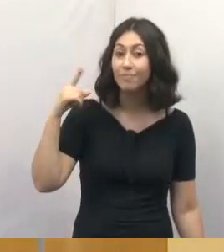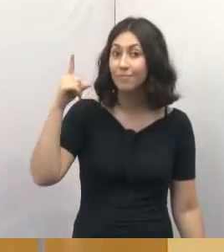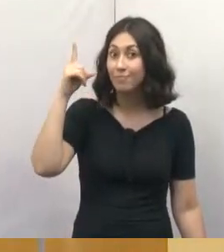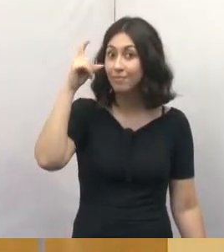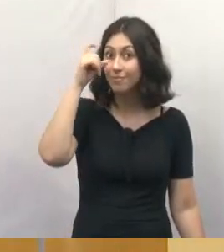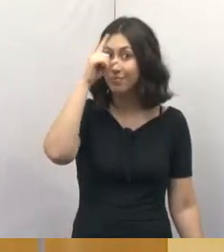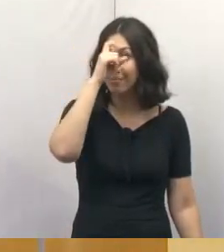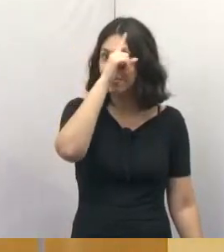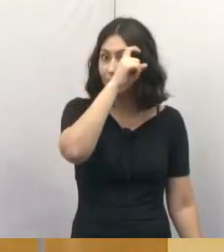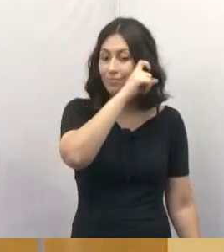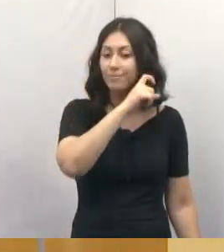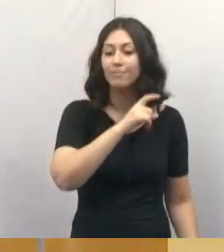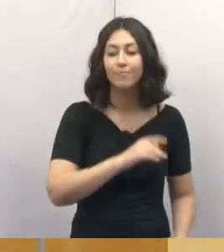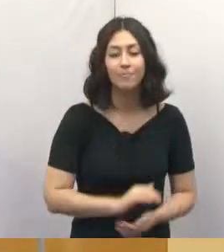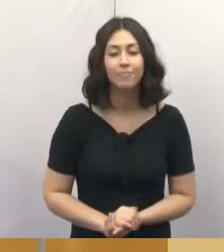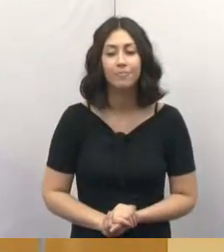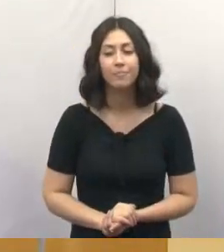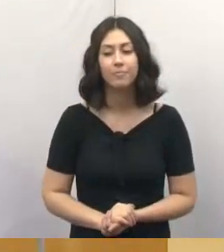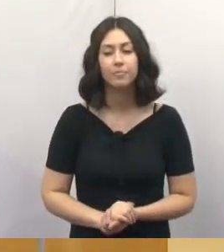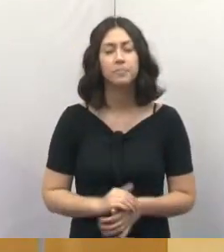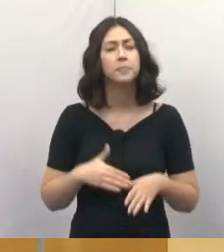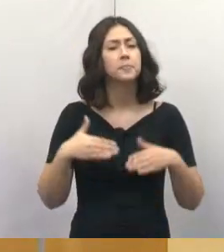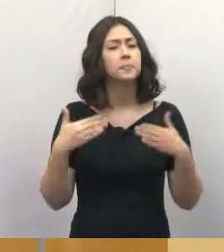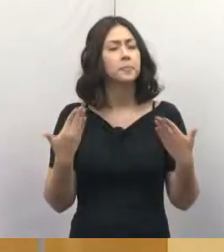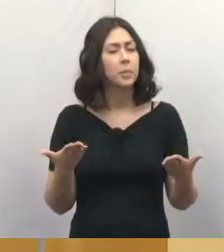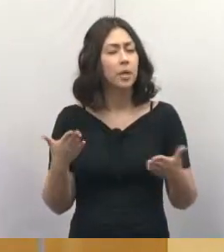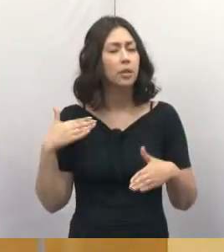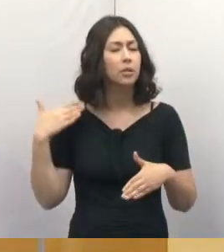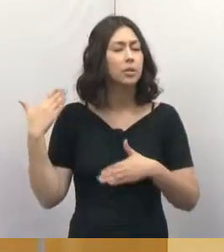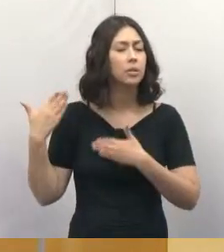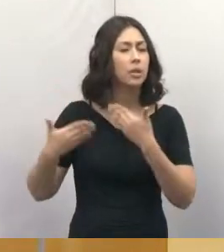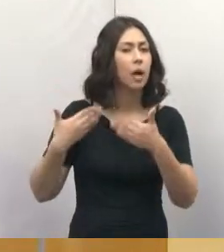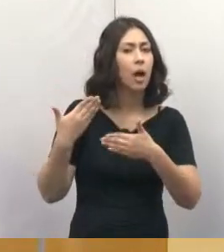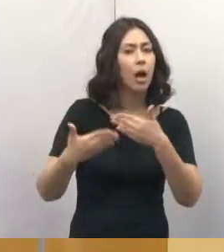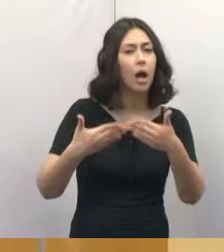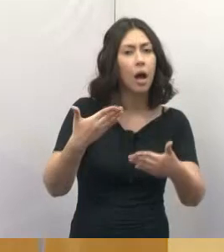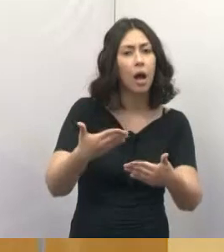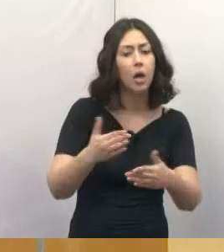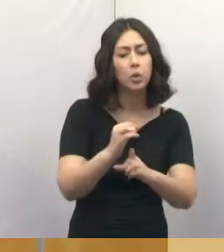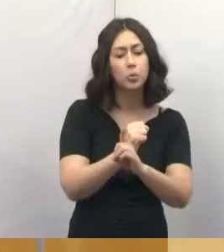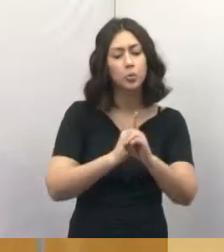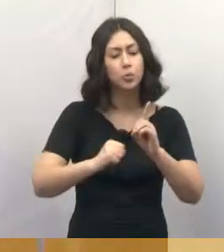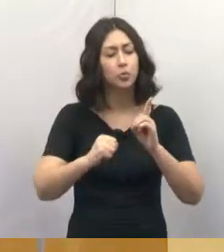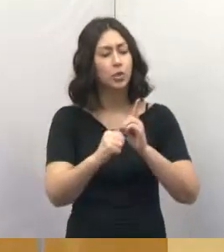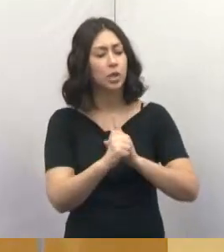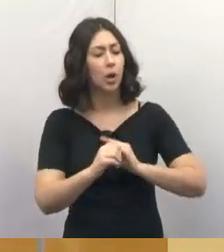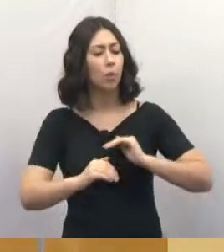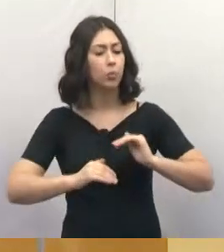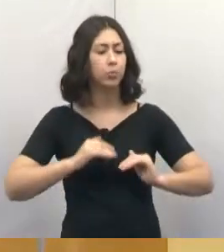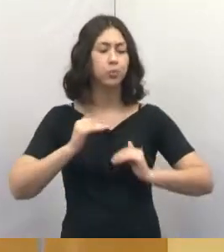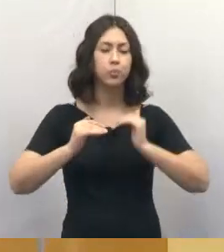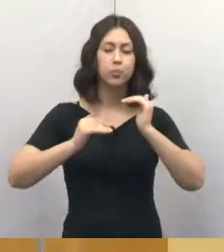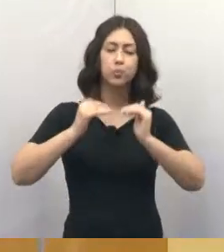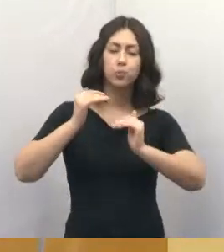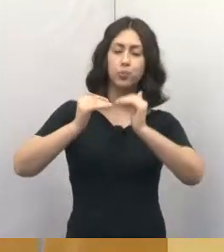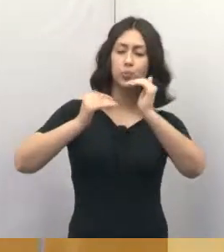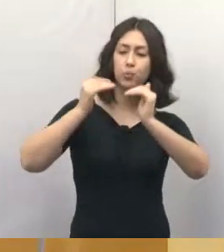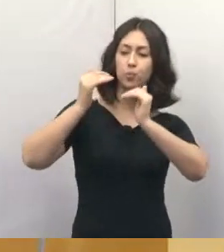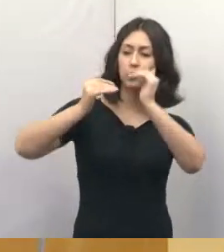fácil. Mas isso é em decorrência da evolução da sociedade, do